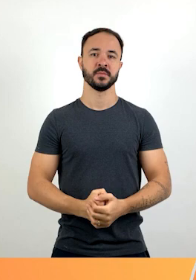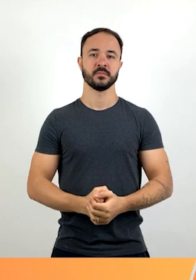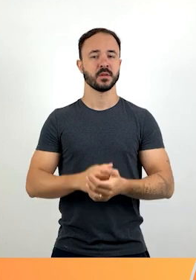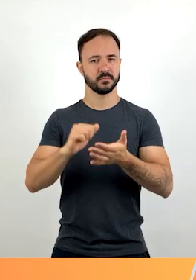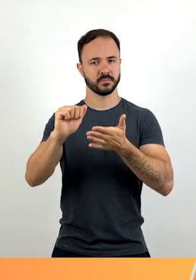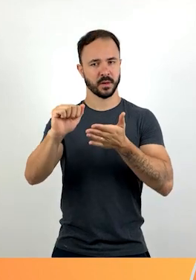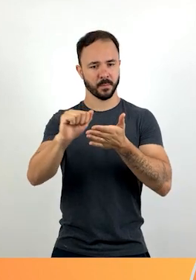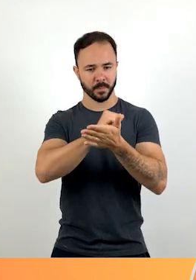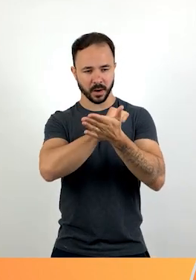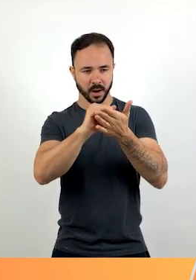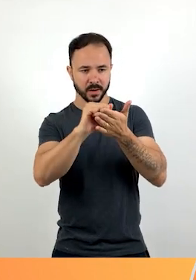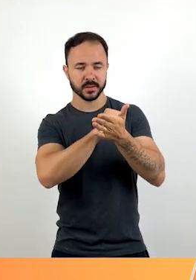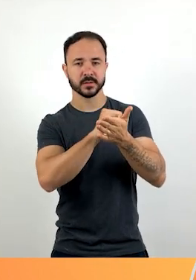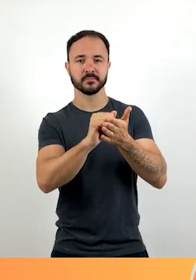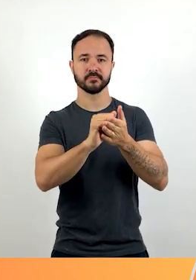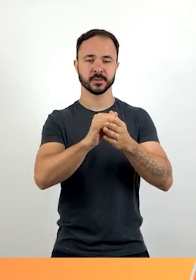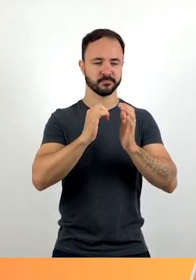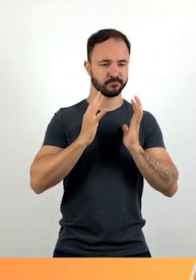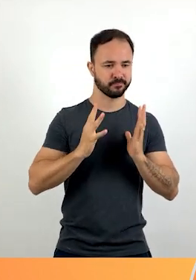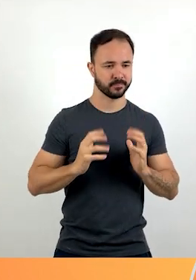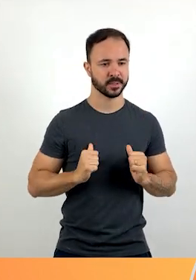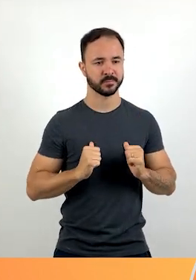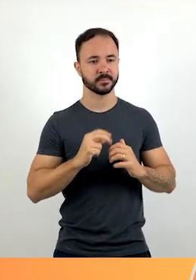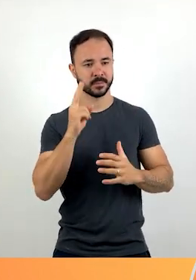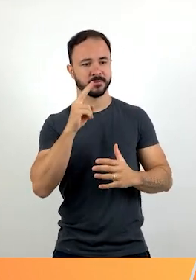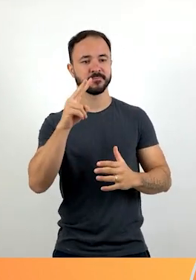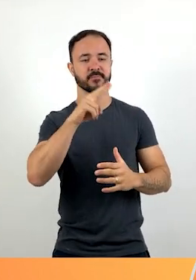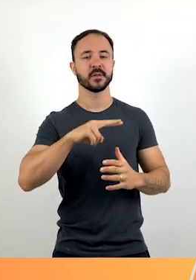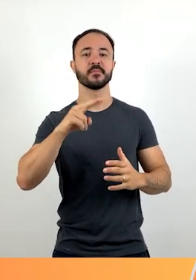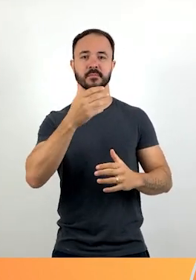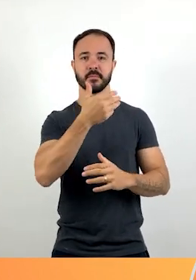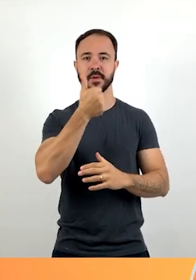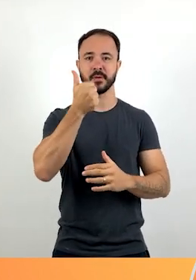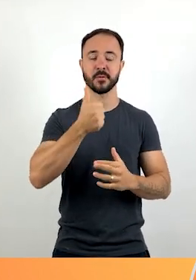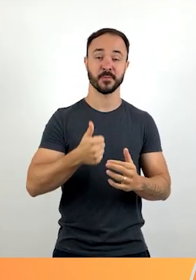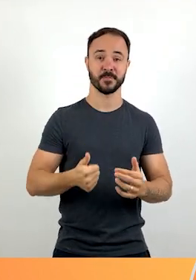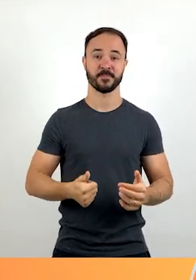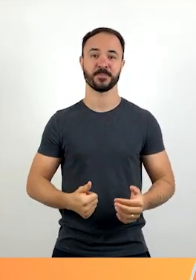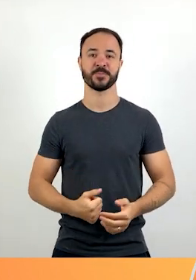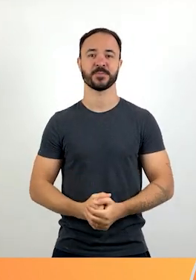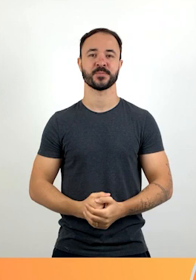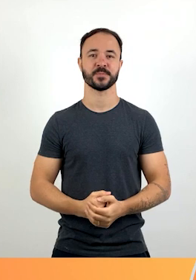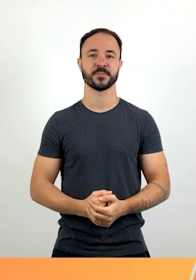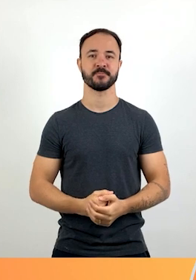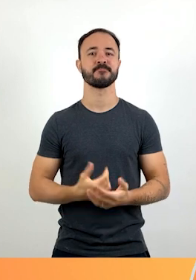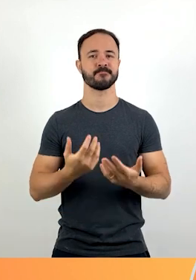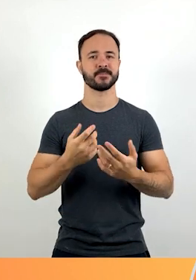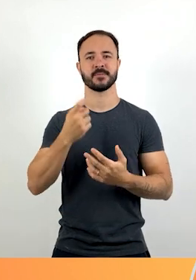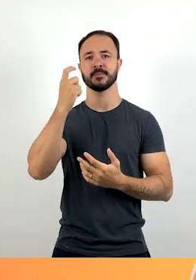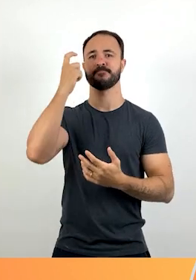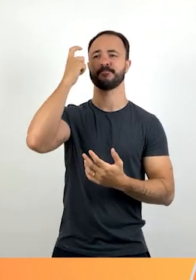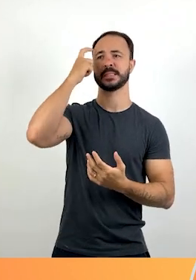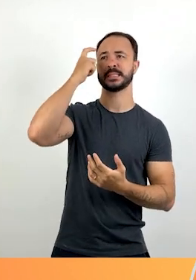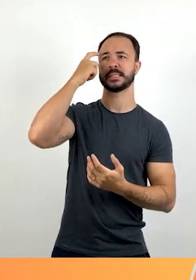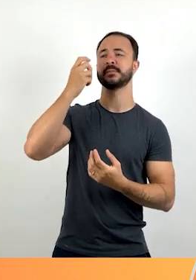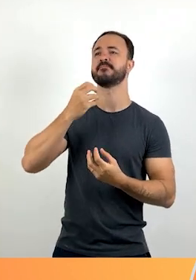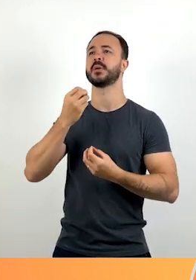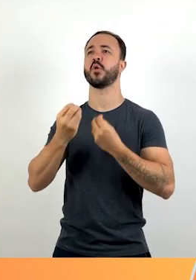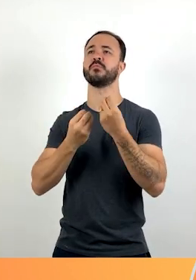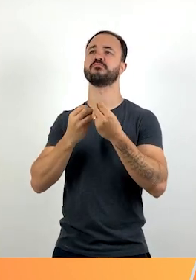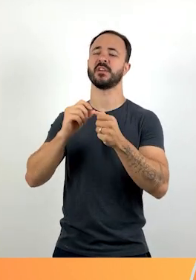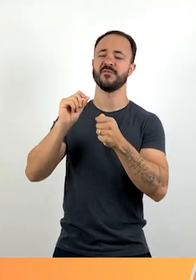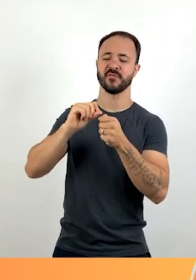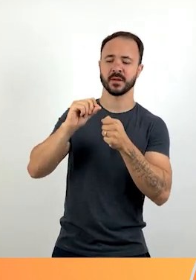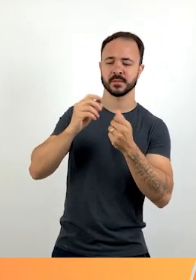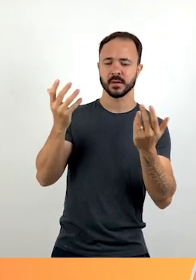contas aqui, para dar uma limpada aqui no ambiente. E vamos pensar um pouco o que é que a gente vai fazer